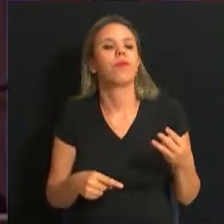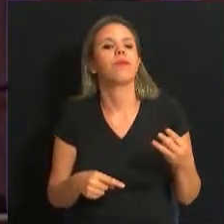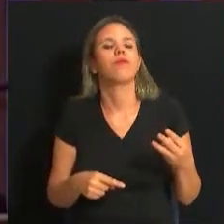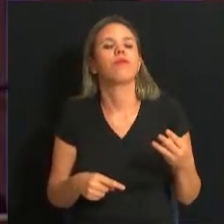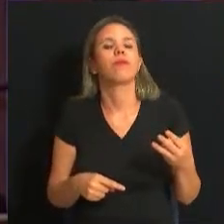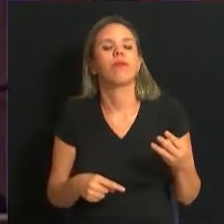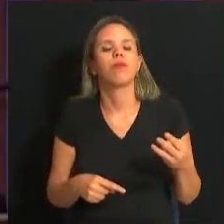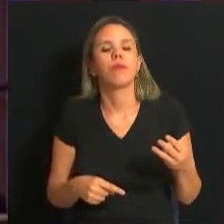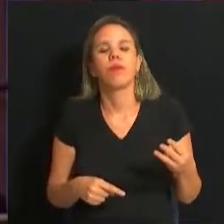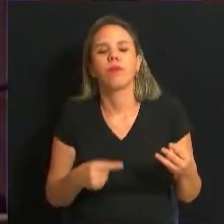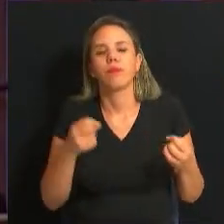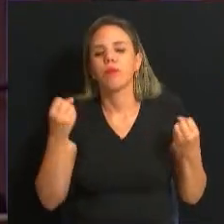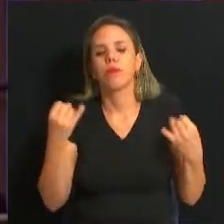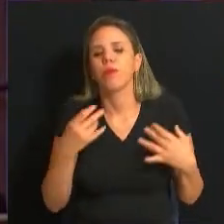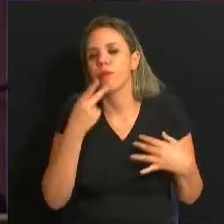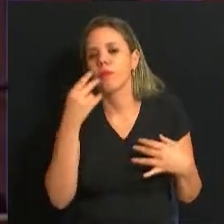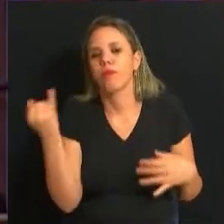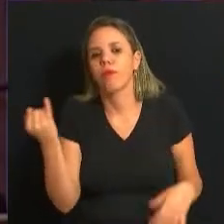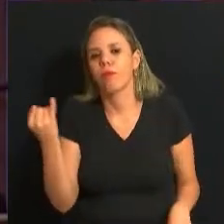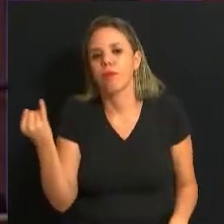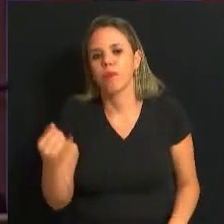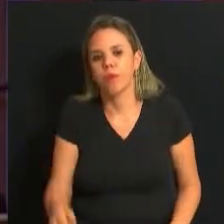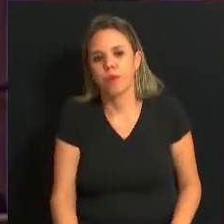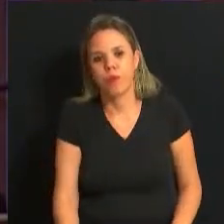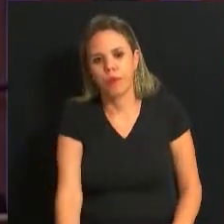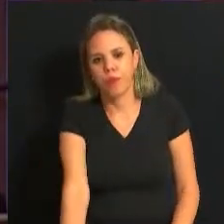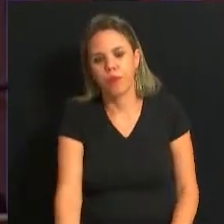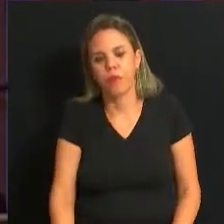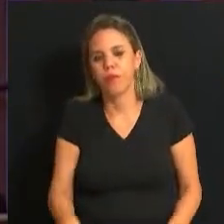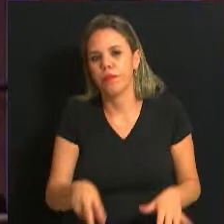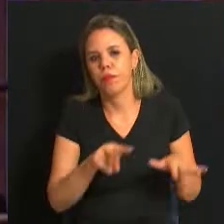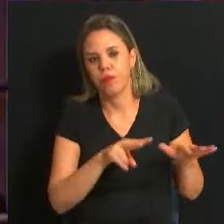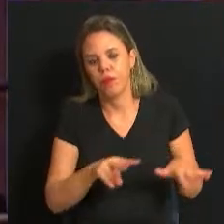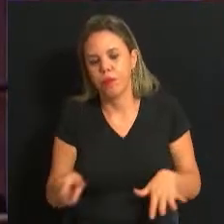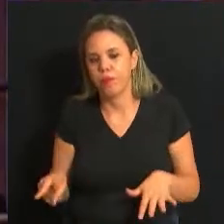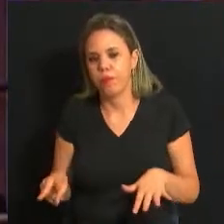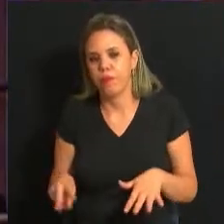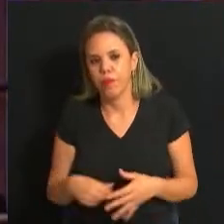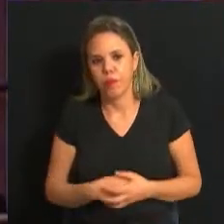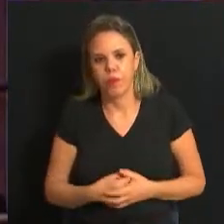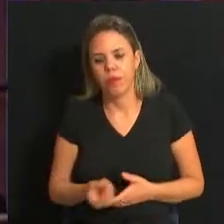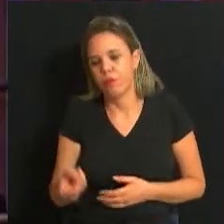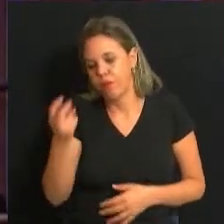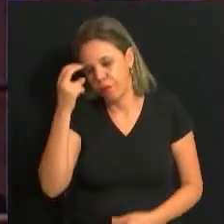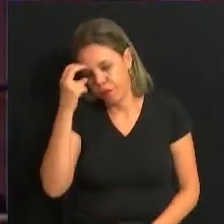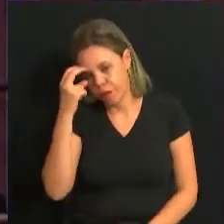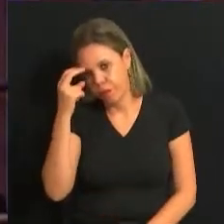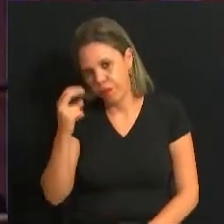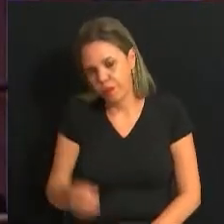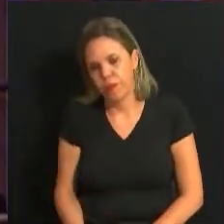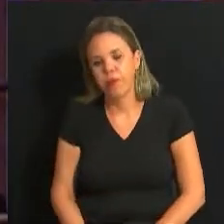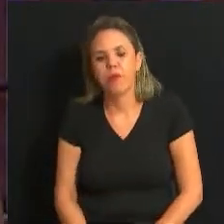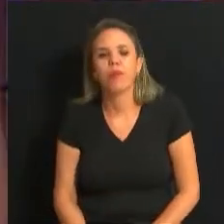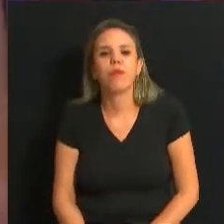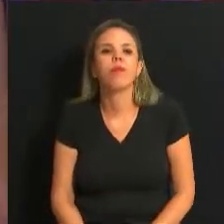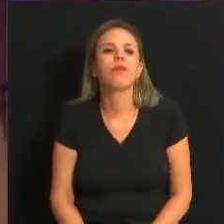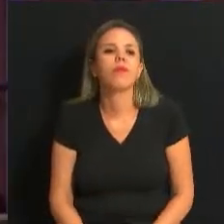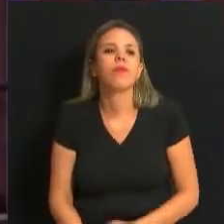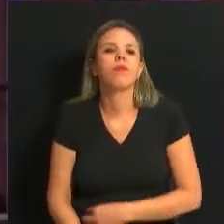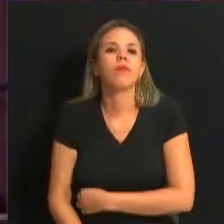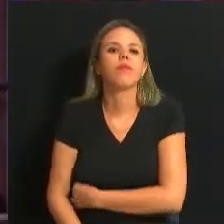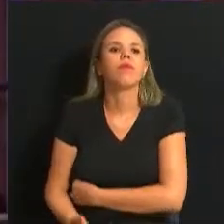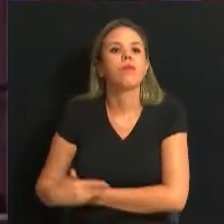falasse sobre a importância dessa semana, não é? A importância para a cultura. Ela